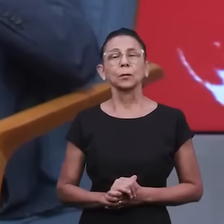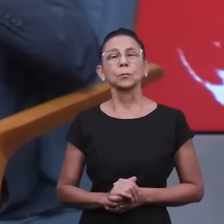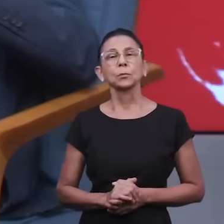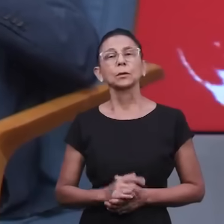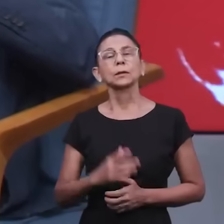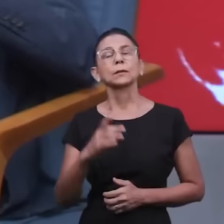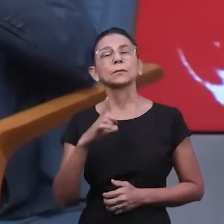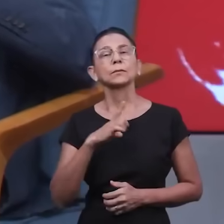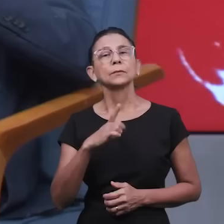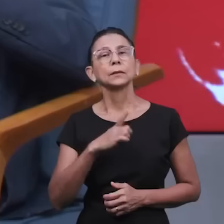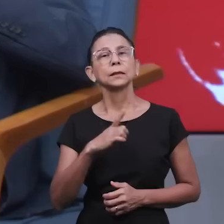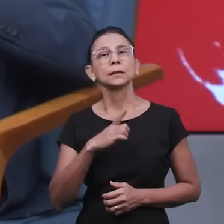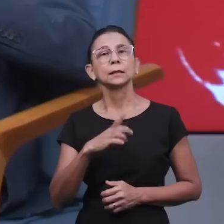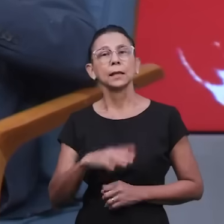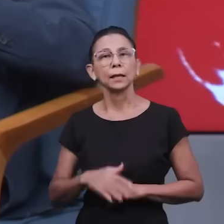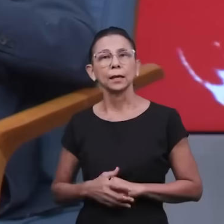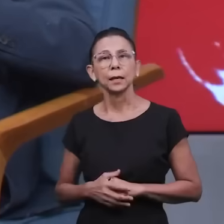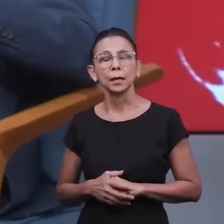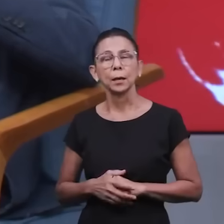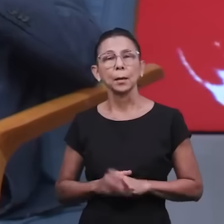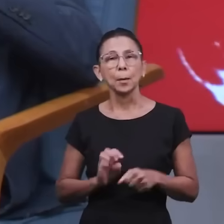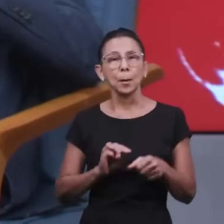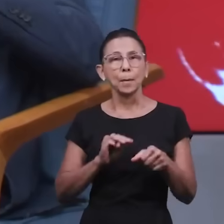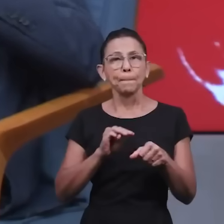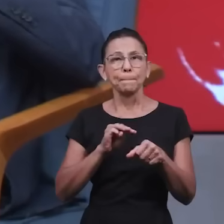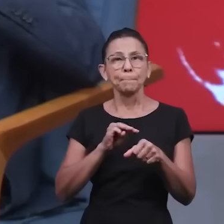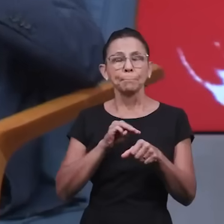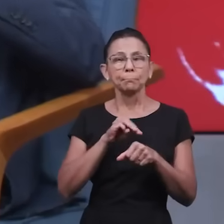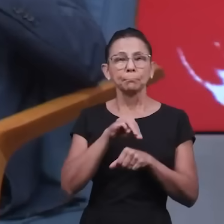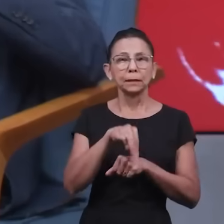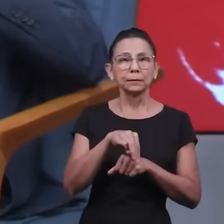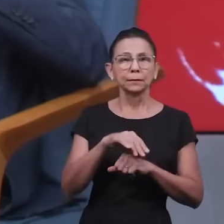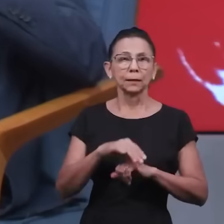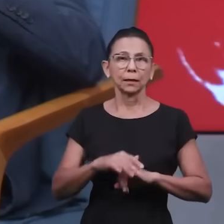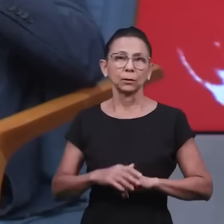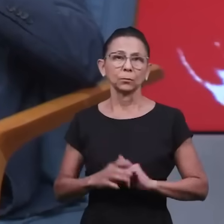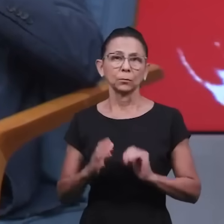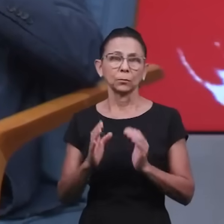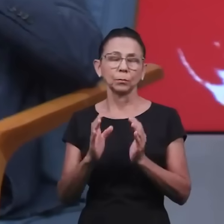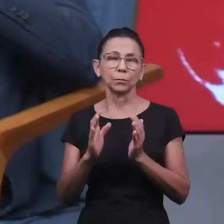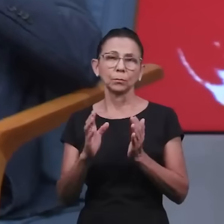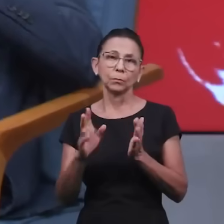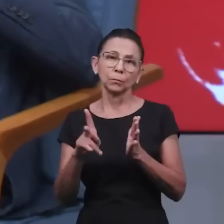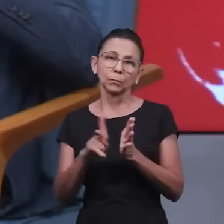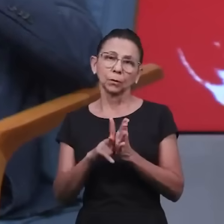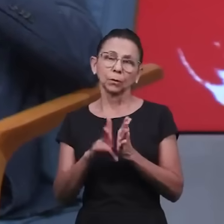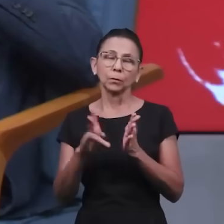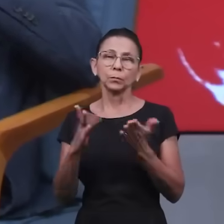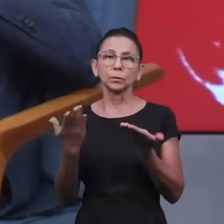pela primeira vez essa expressão, ministério da palavra.